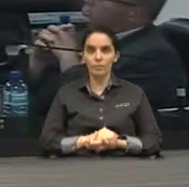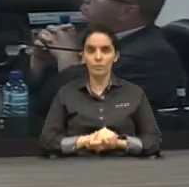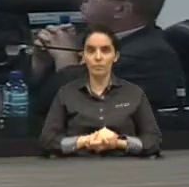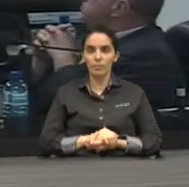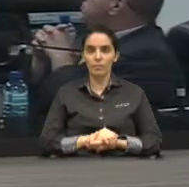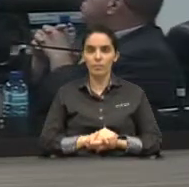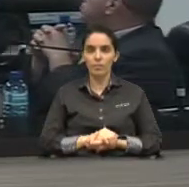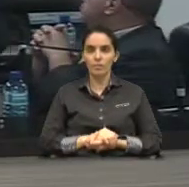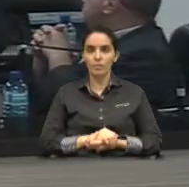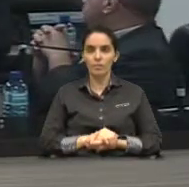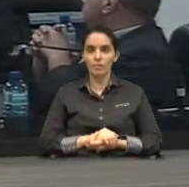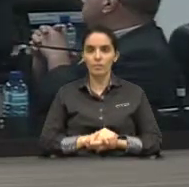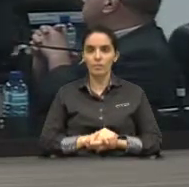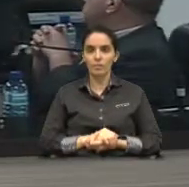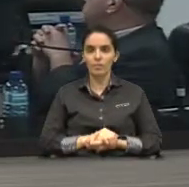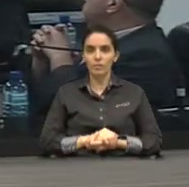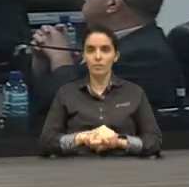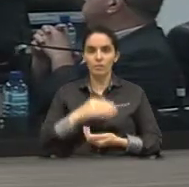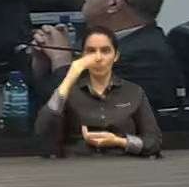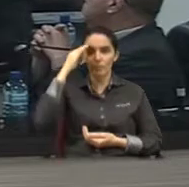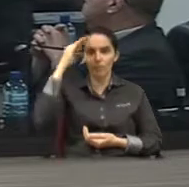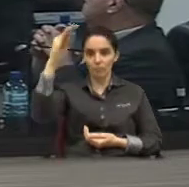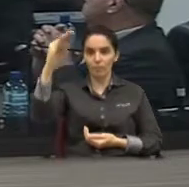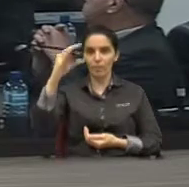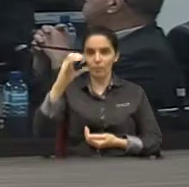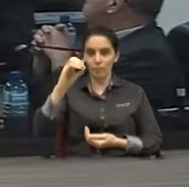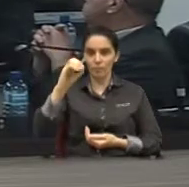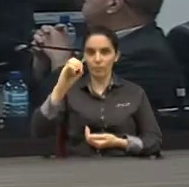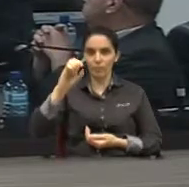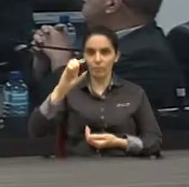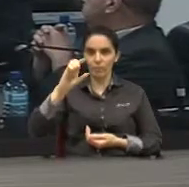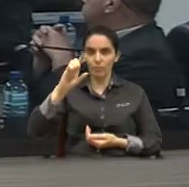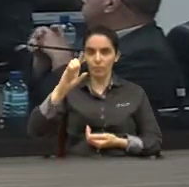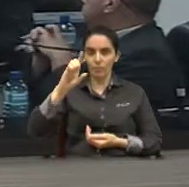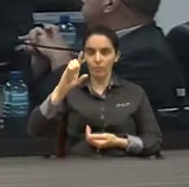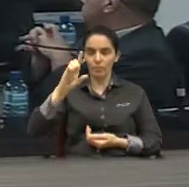Quando o soldado Odilon morreu, eu tinha 13 anos.